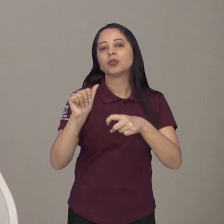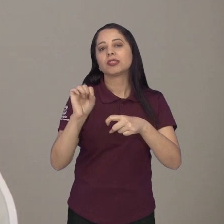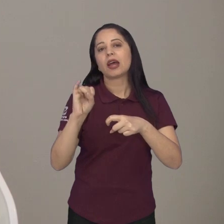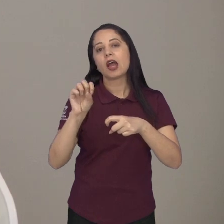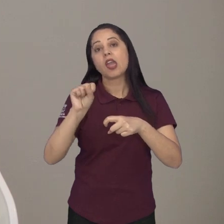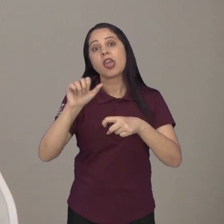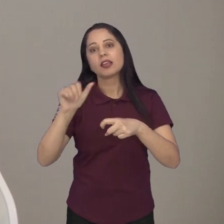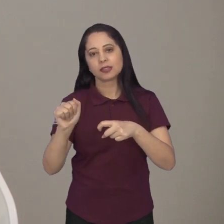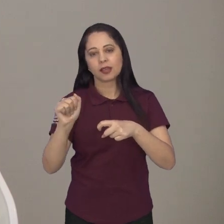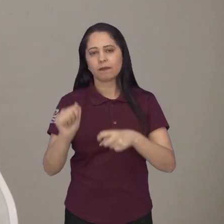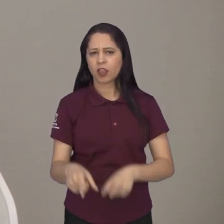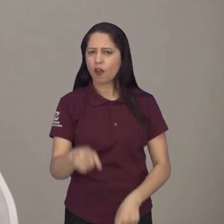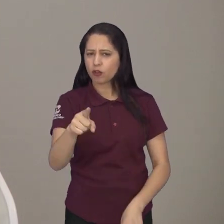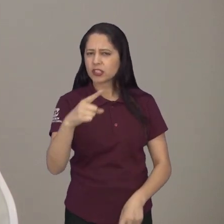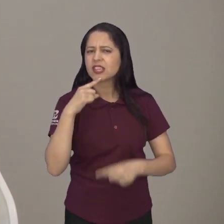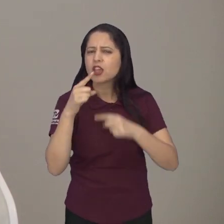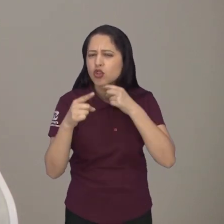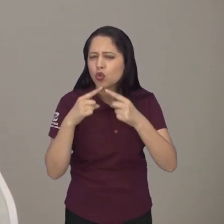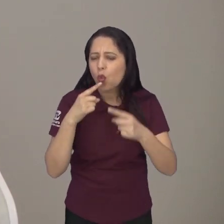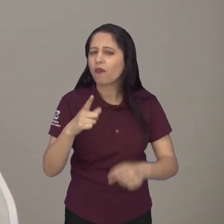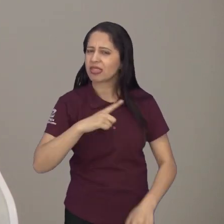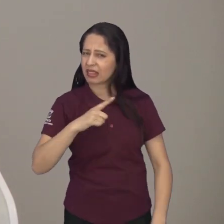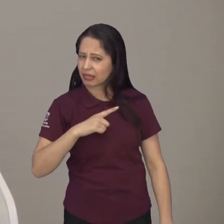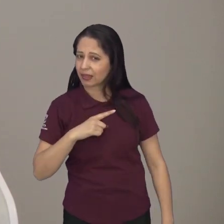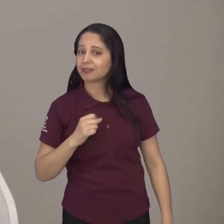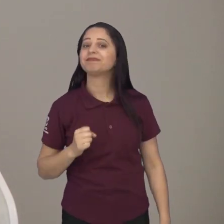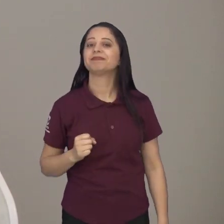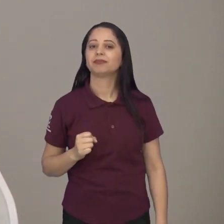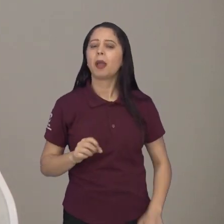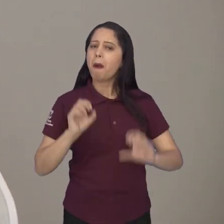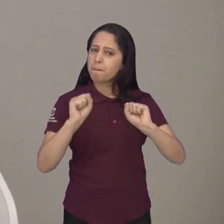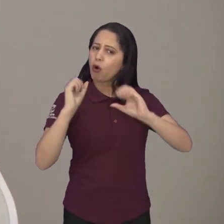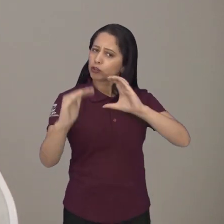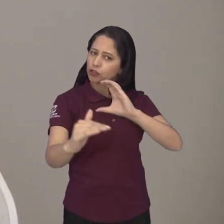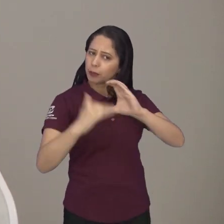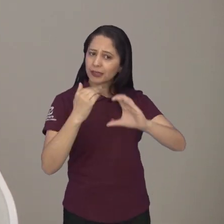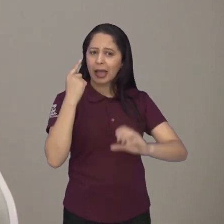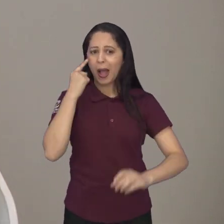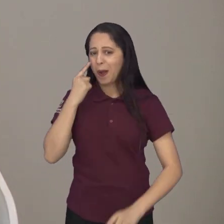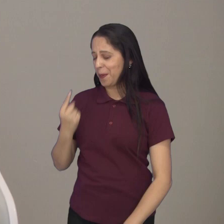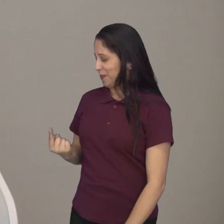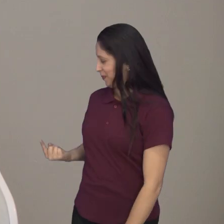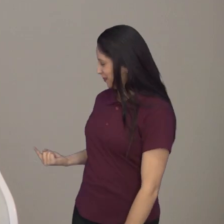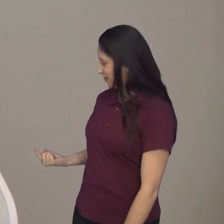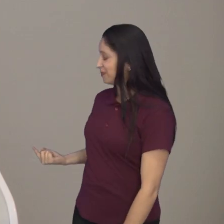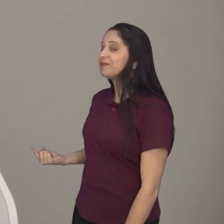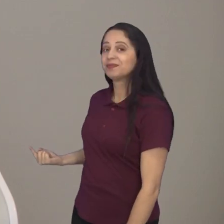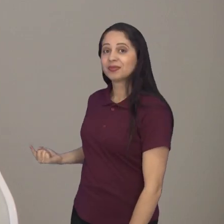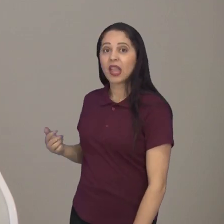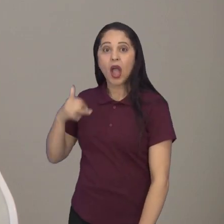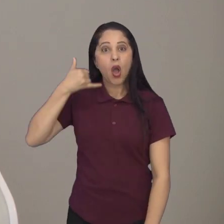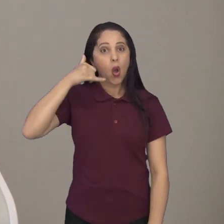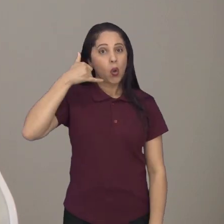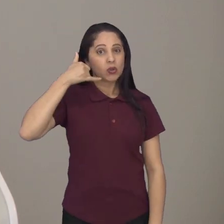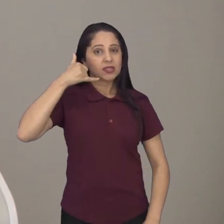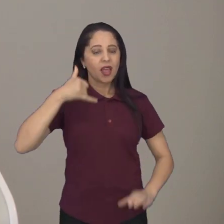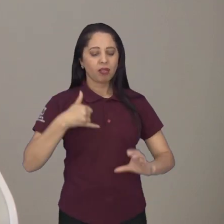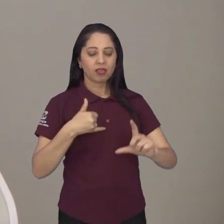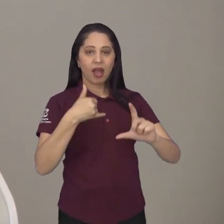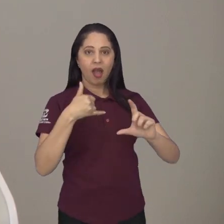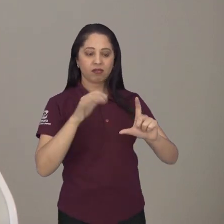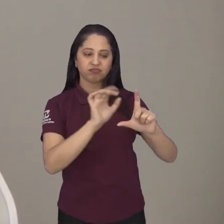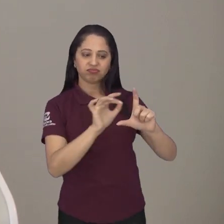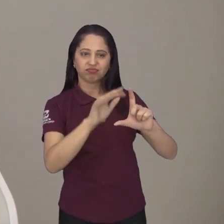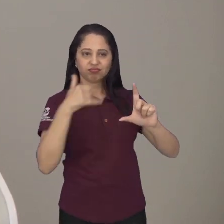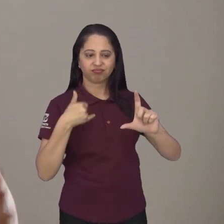doutora Thaisa Costa. E você, tem alguma dúvida sobre a saúde do fígado? Encaminha para o nosso Instagram, basta mirar a